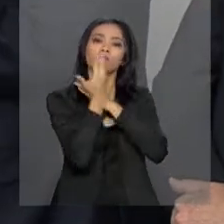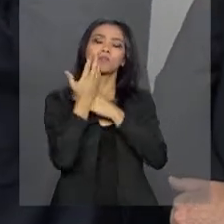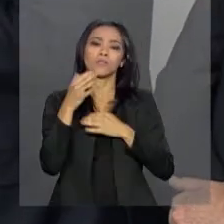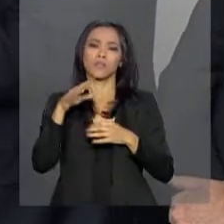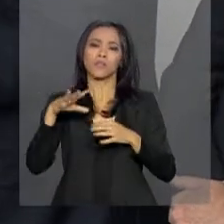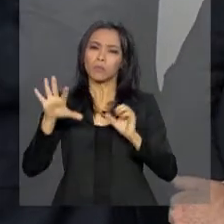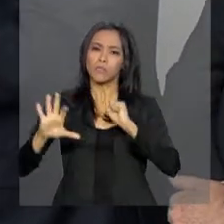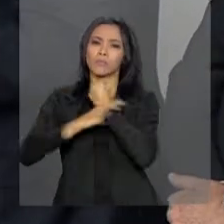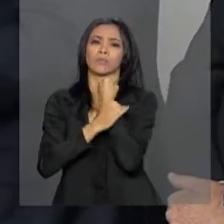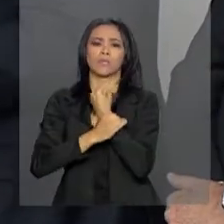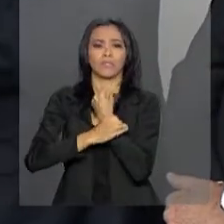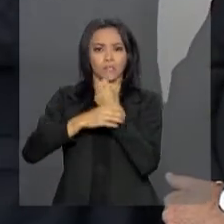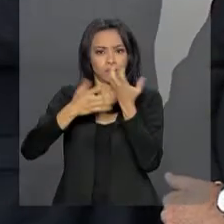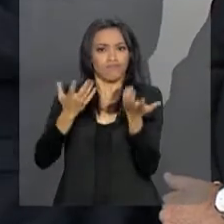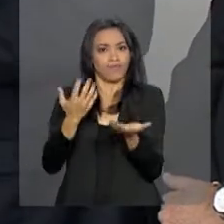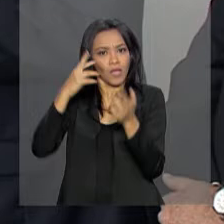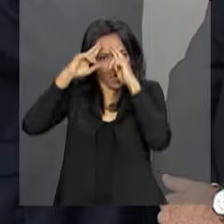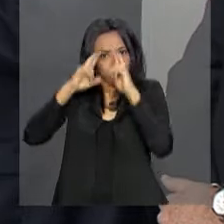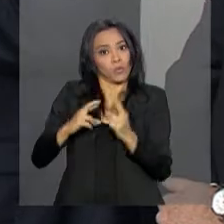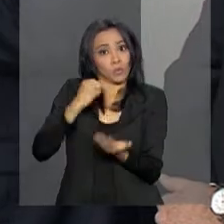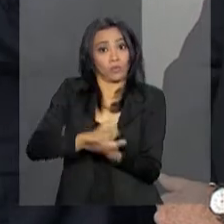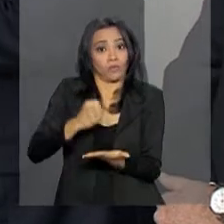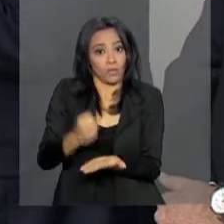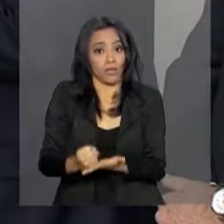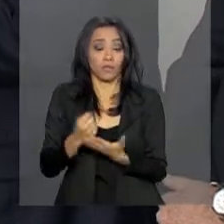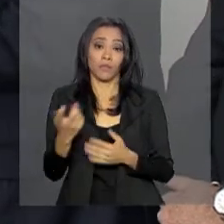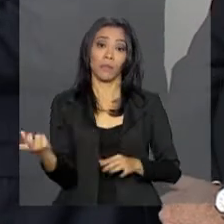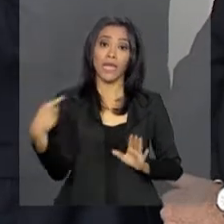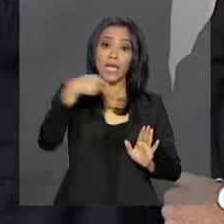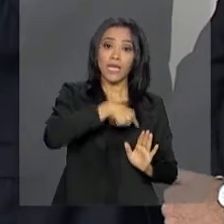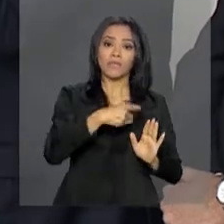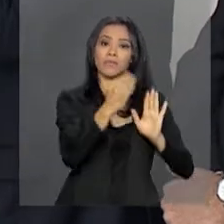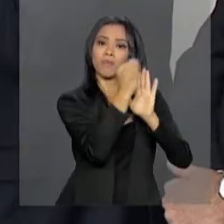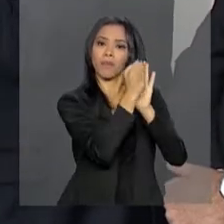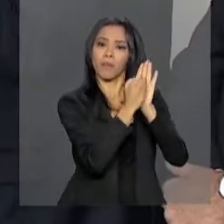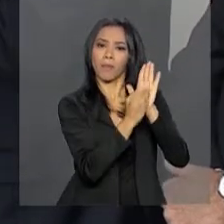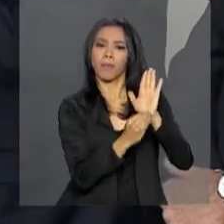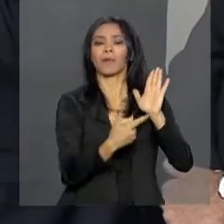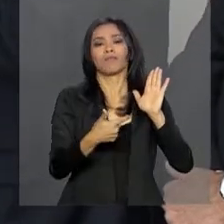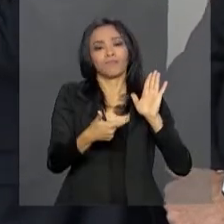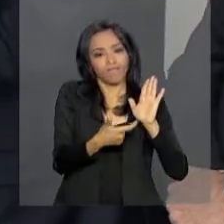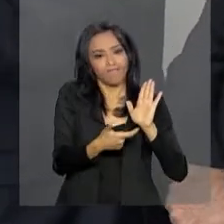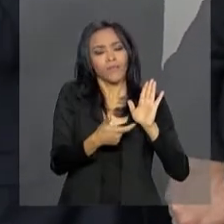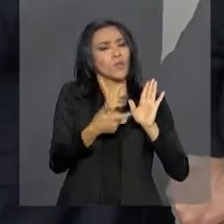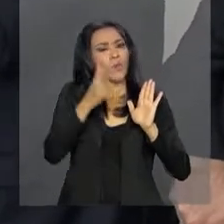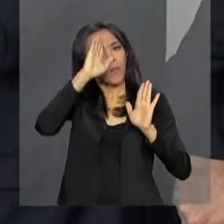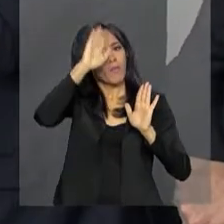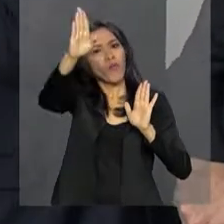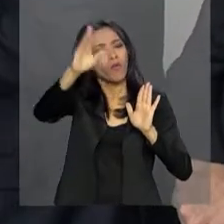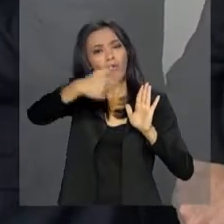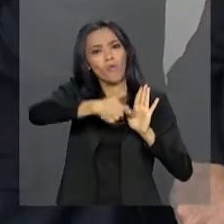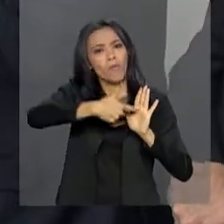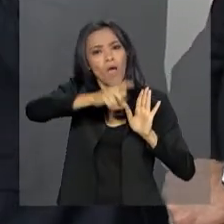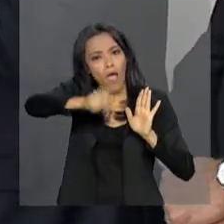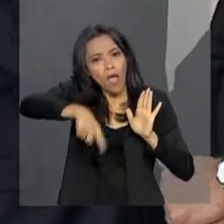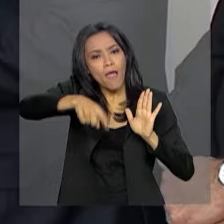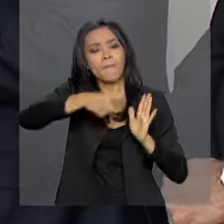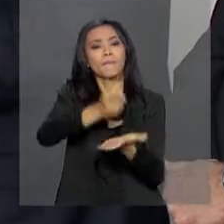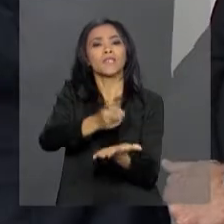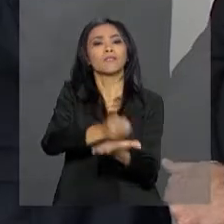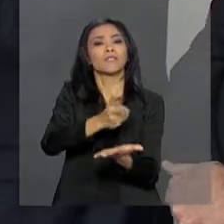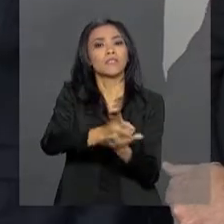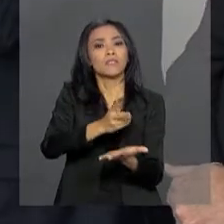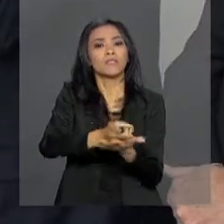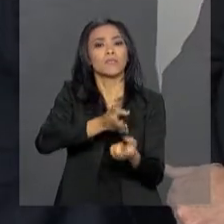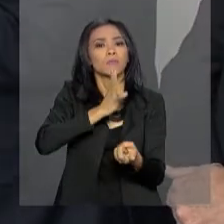que vamos entrar numa nova fase. Esse programa, que é um programa que ele prioriza o quê? O conhecimento, manutenção do